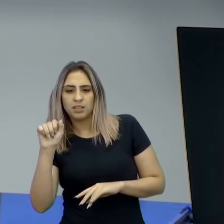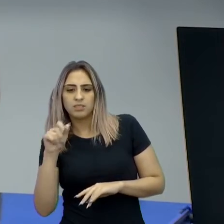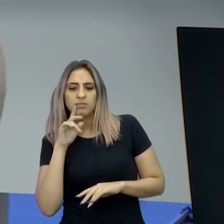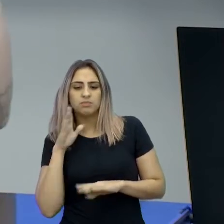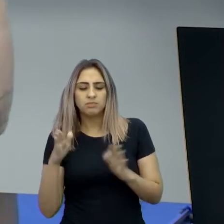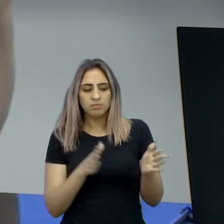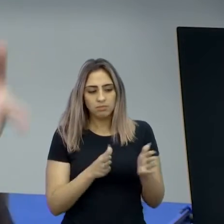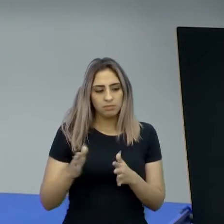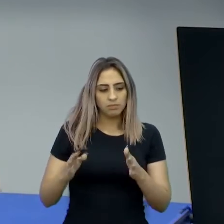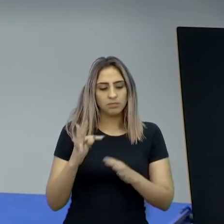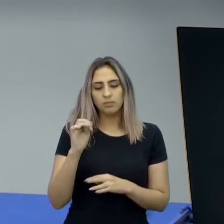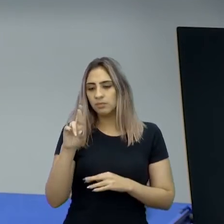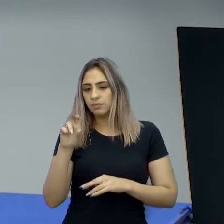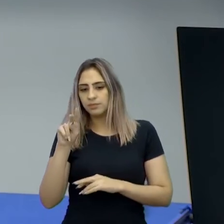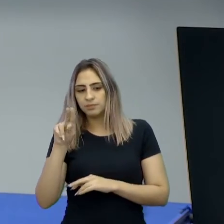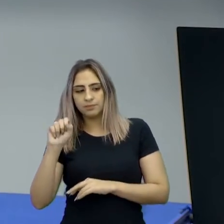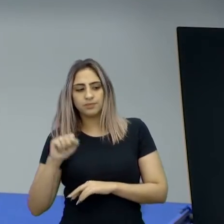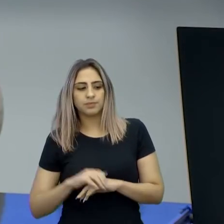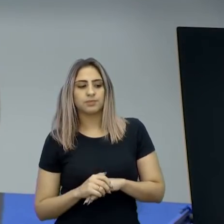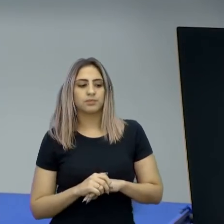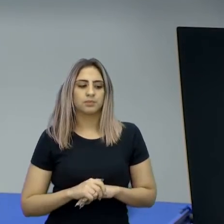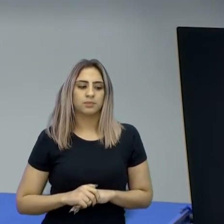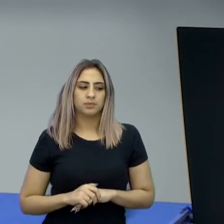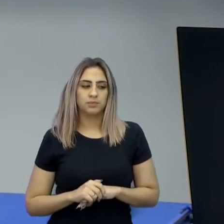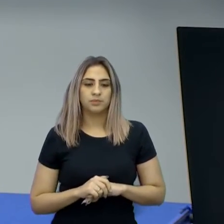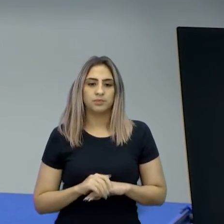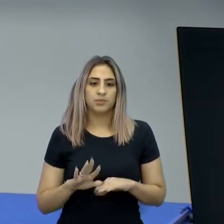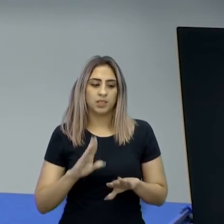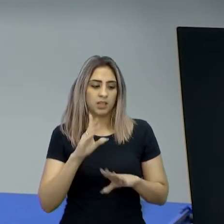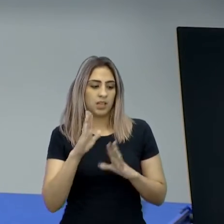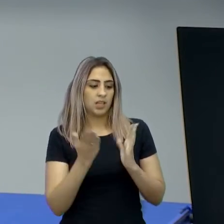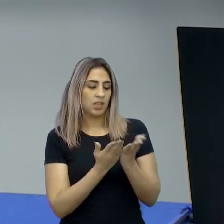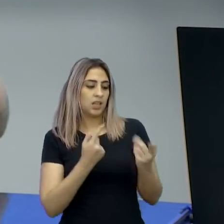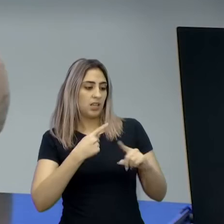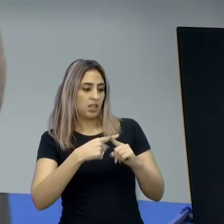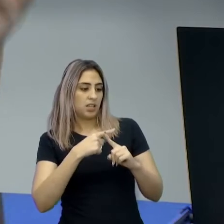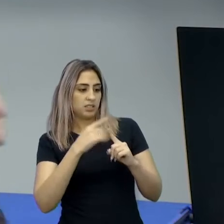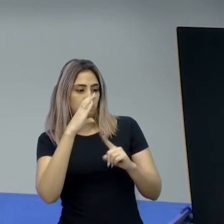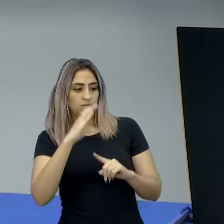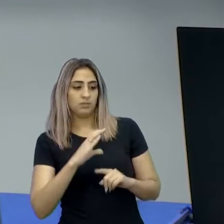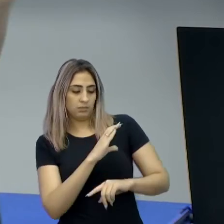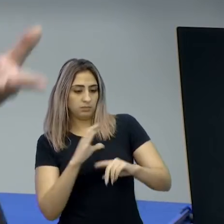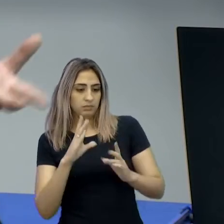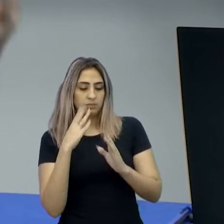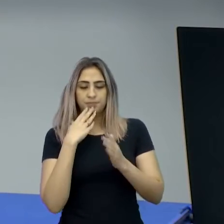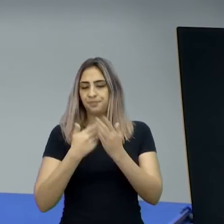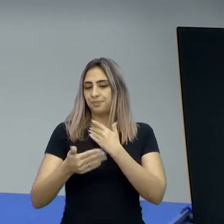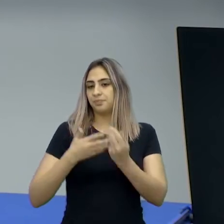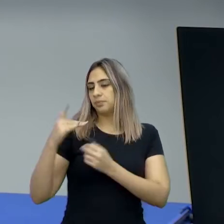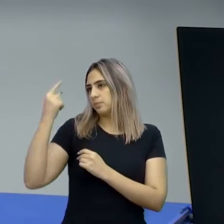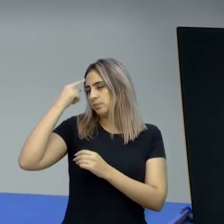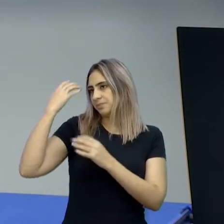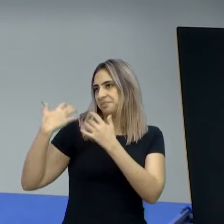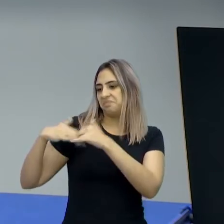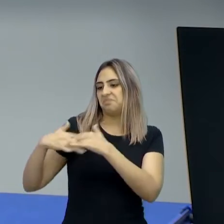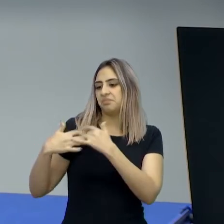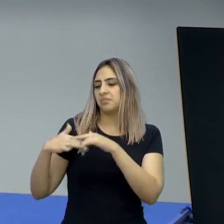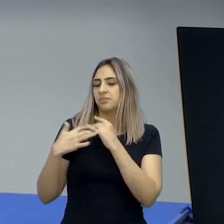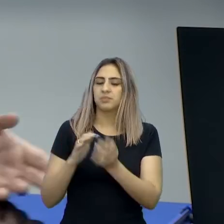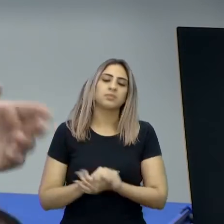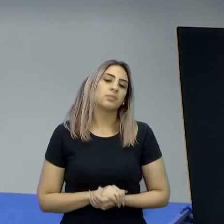né? Absolutamente dogmático, e que a Igreja Católica se colocava contra qualquer tipo de pensamento que fosse,